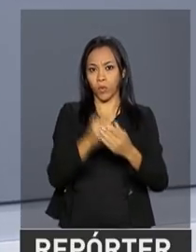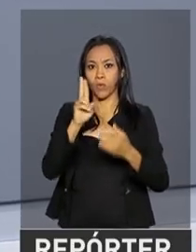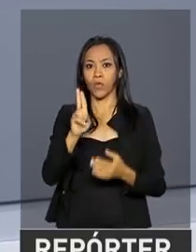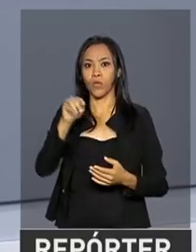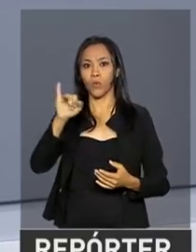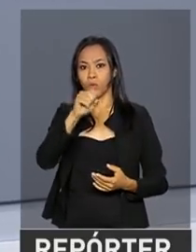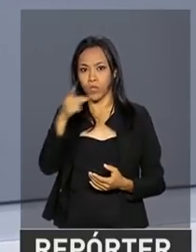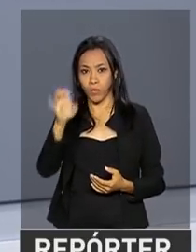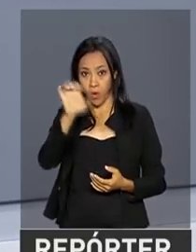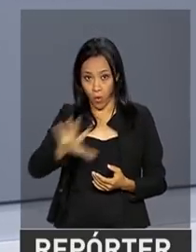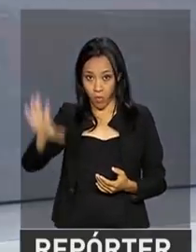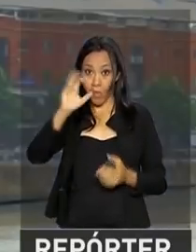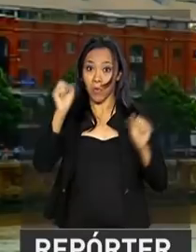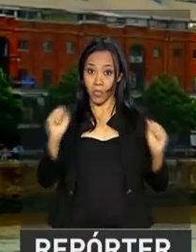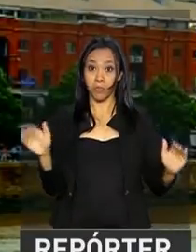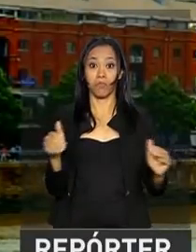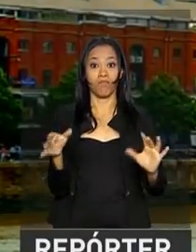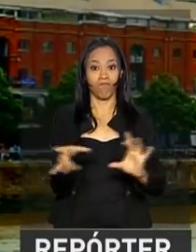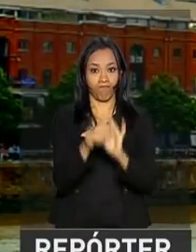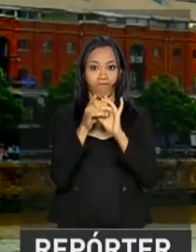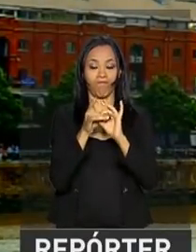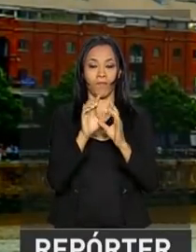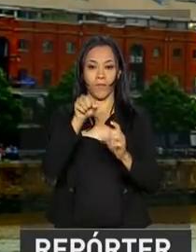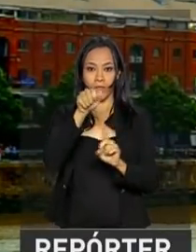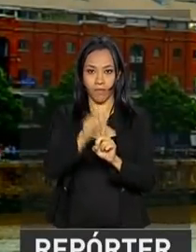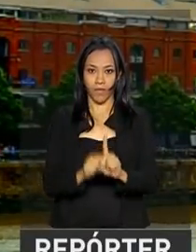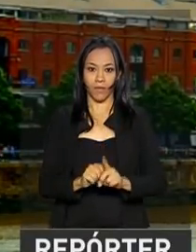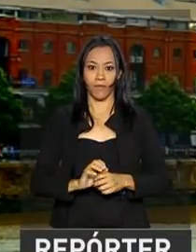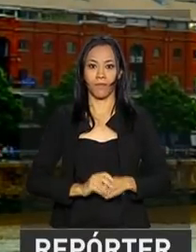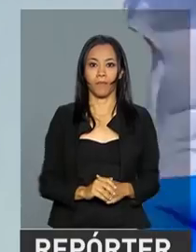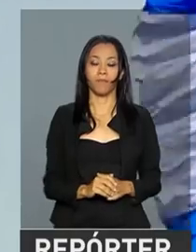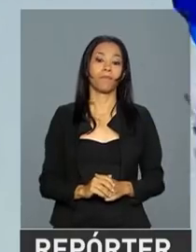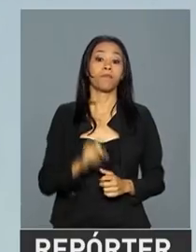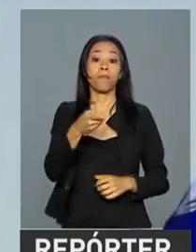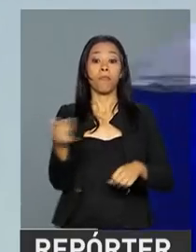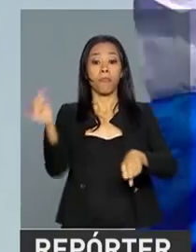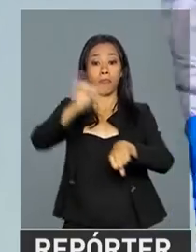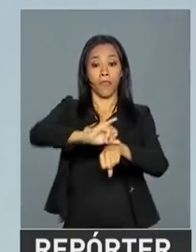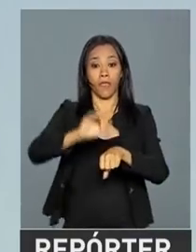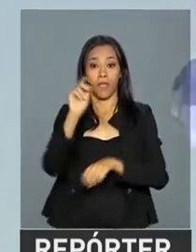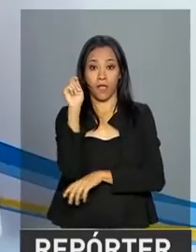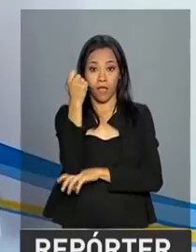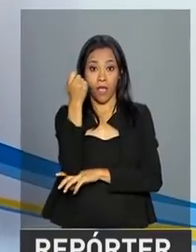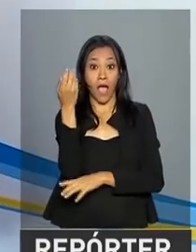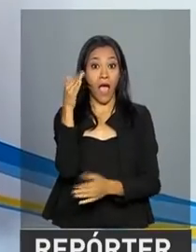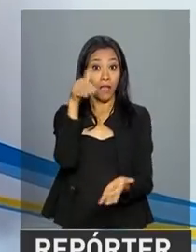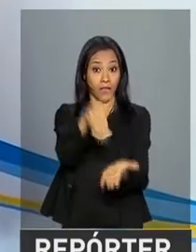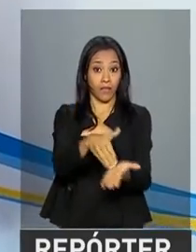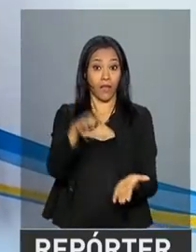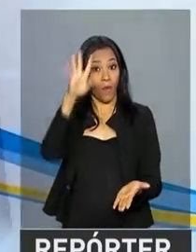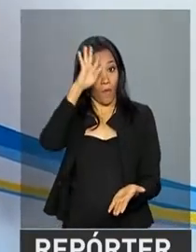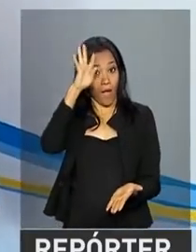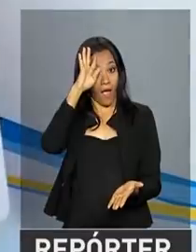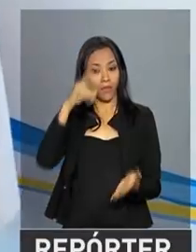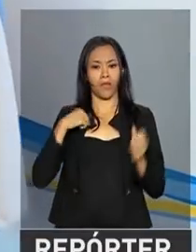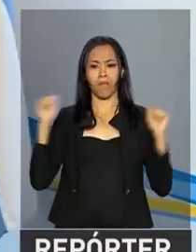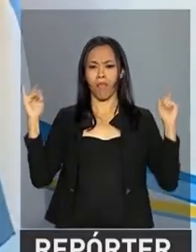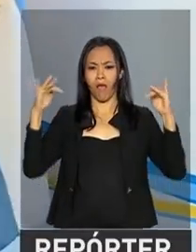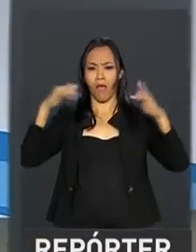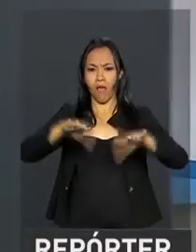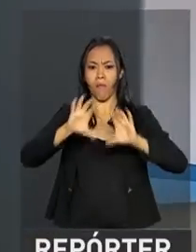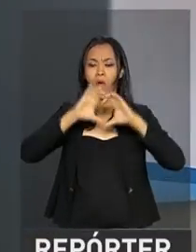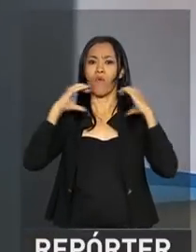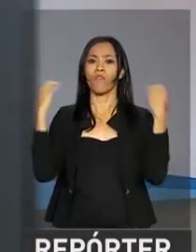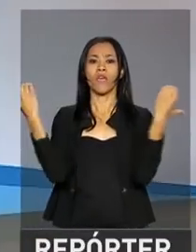fechado ainda neste mês buenos aires sedia até quarta-feira 11ª conferência ministerial da organização